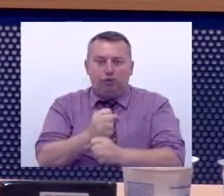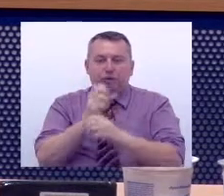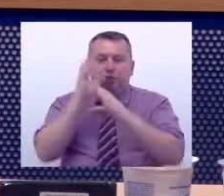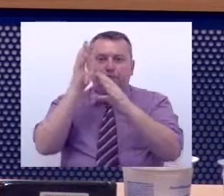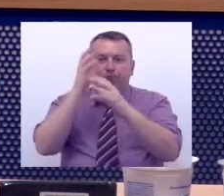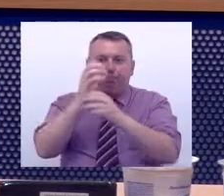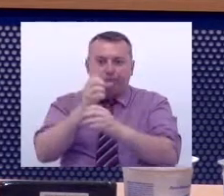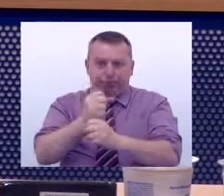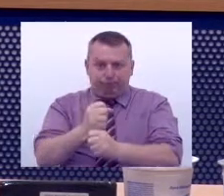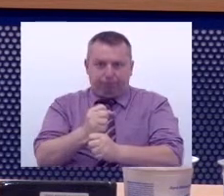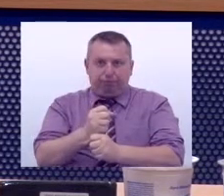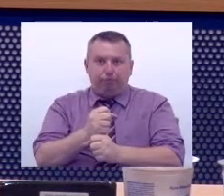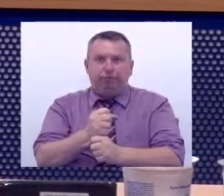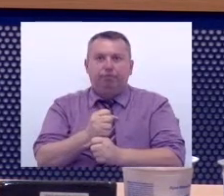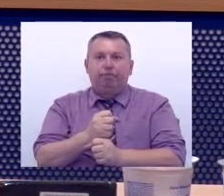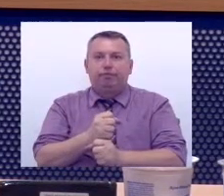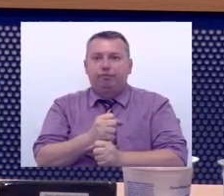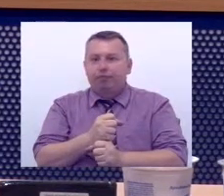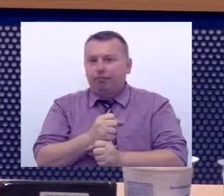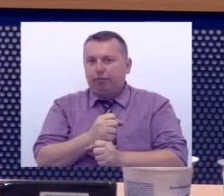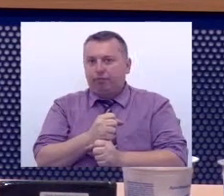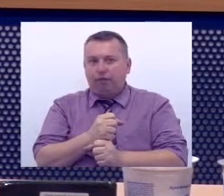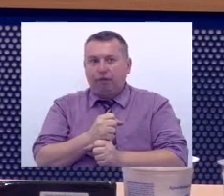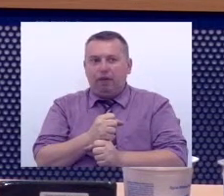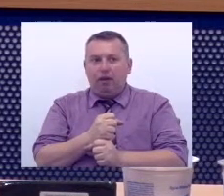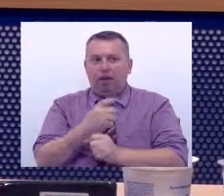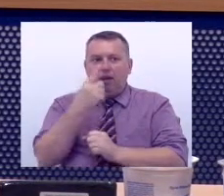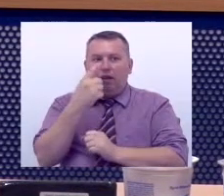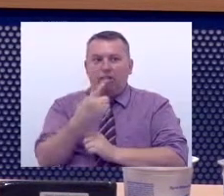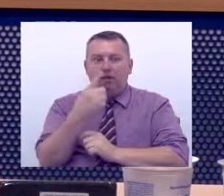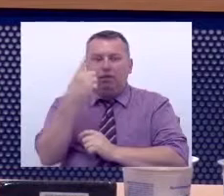dessa demonstração da origem dos convênios é